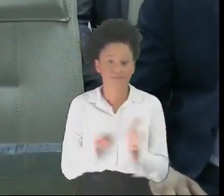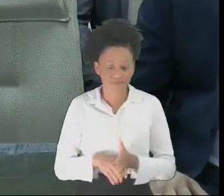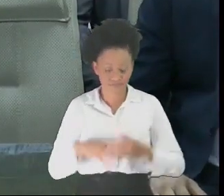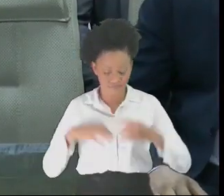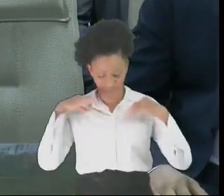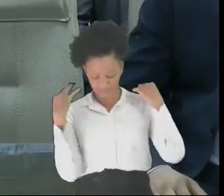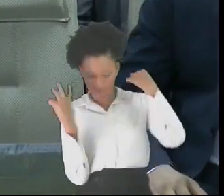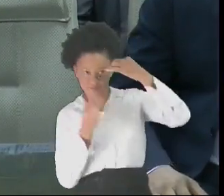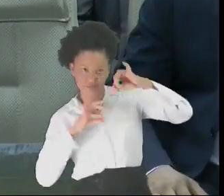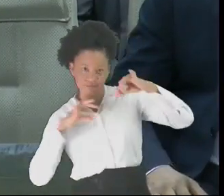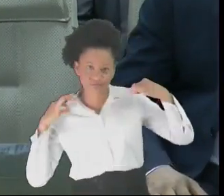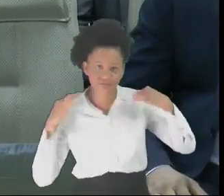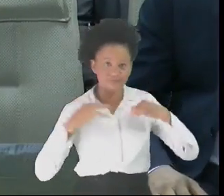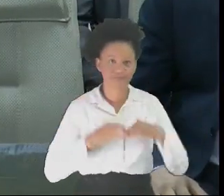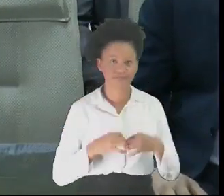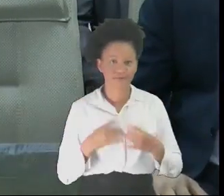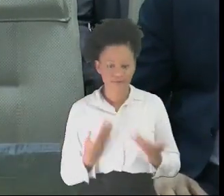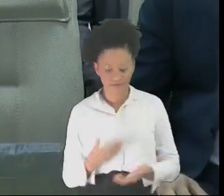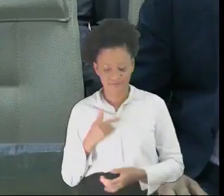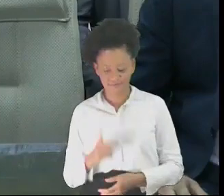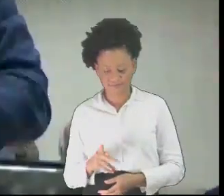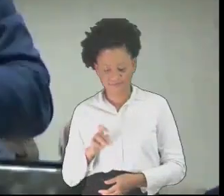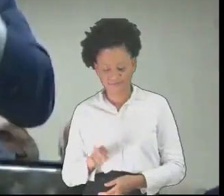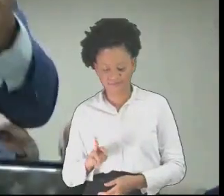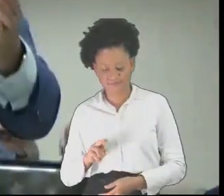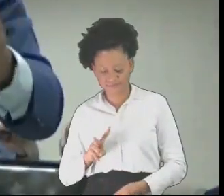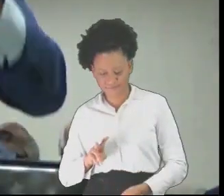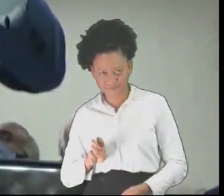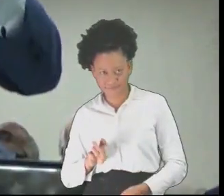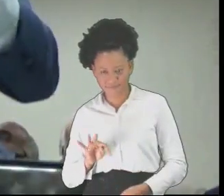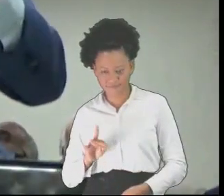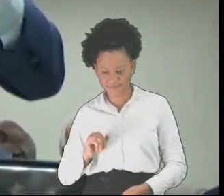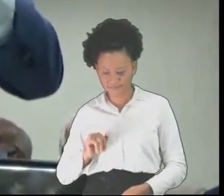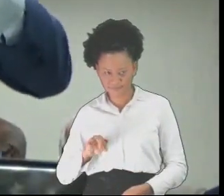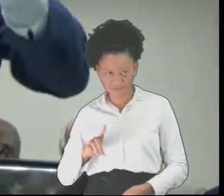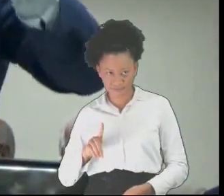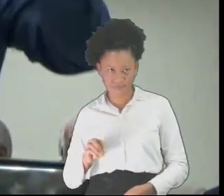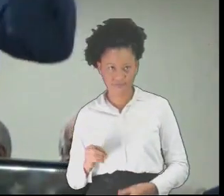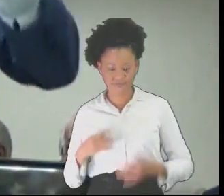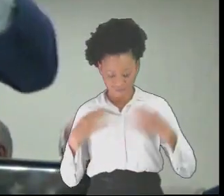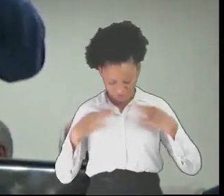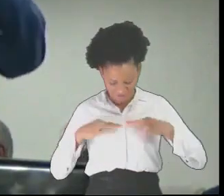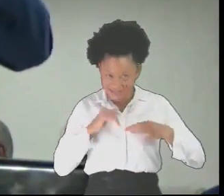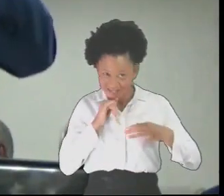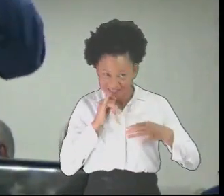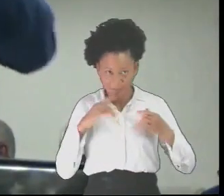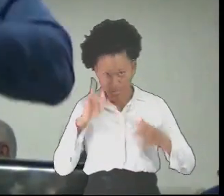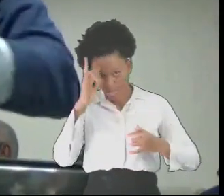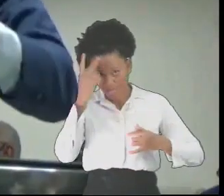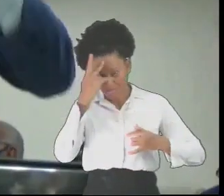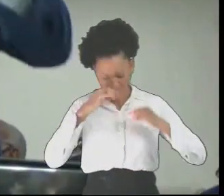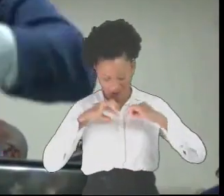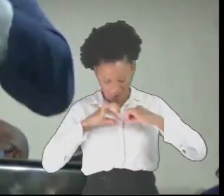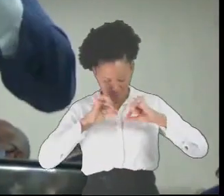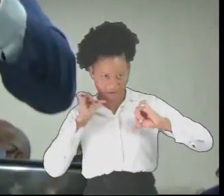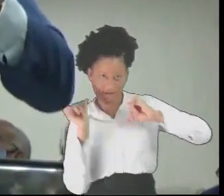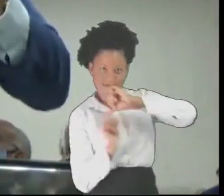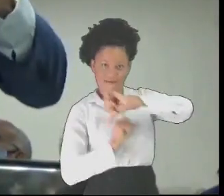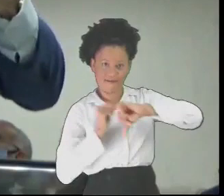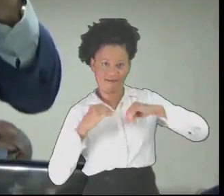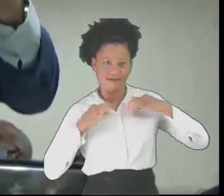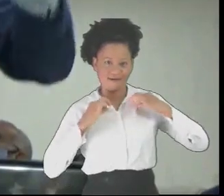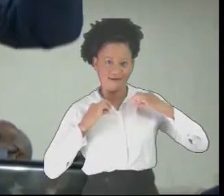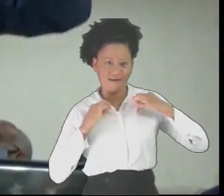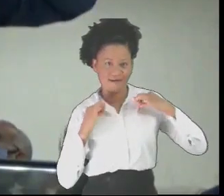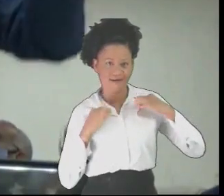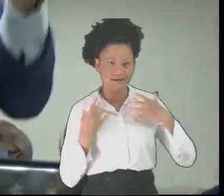às avessas, ele está pervertido. Pervertido. A roupa era para ser para frente, ficou o para frente para trás e o para trás para